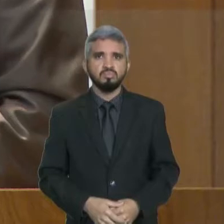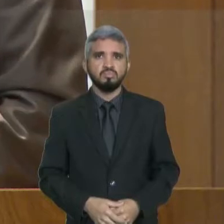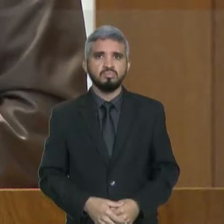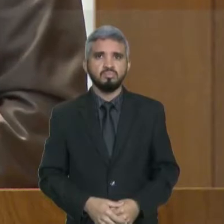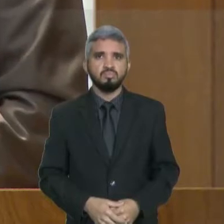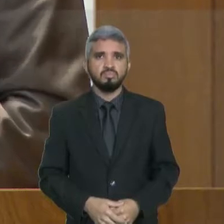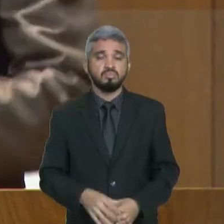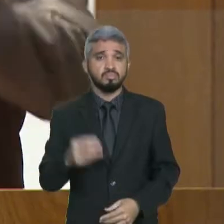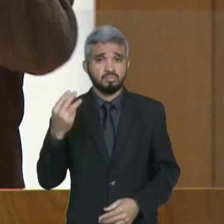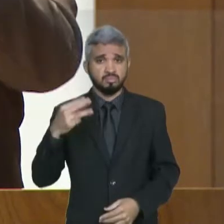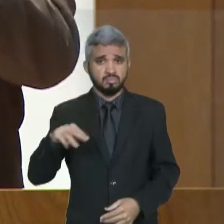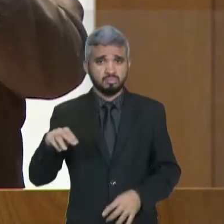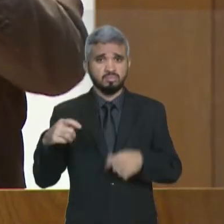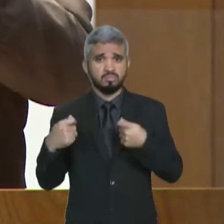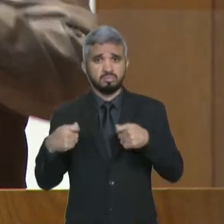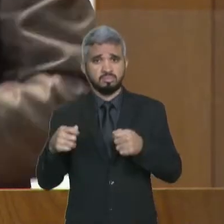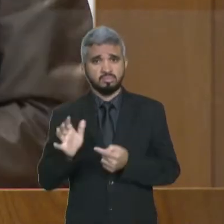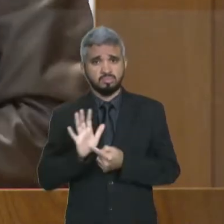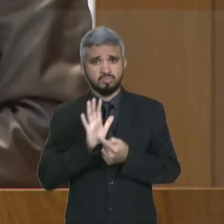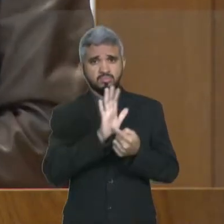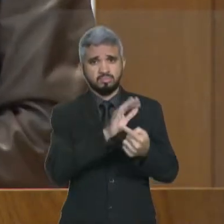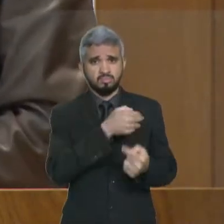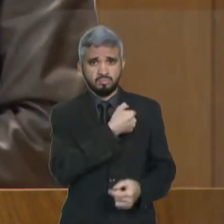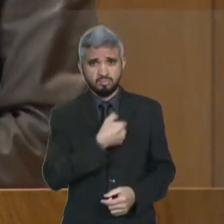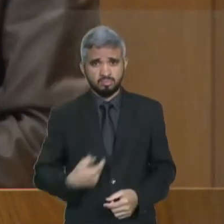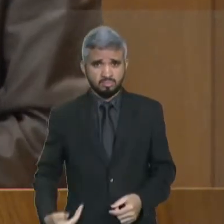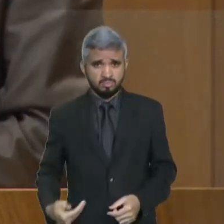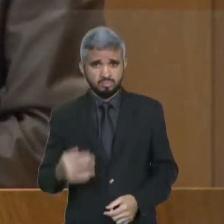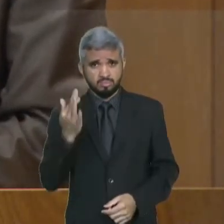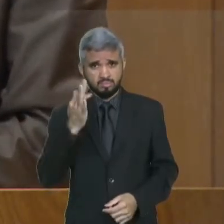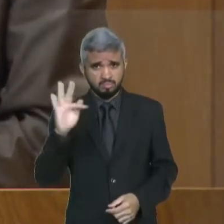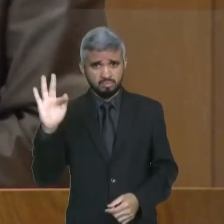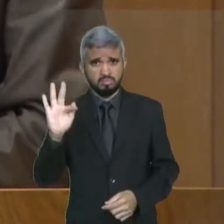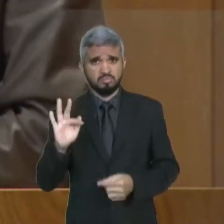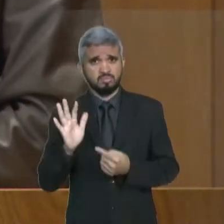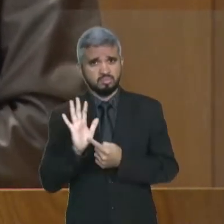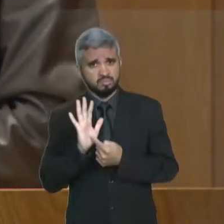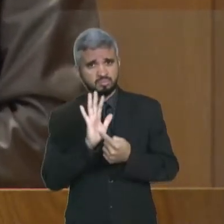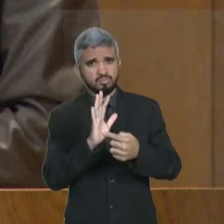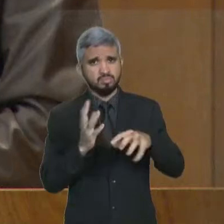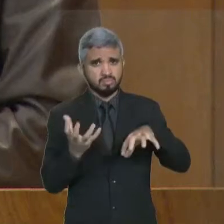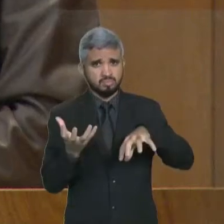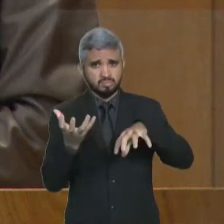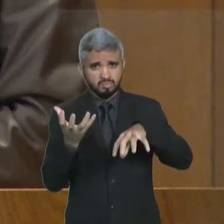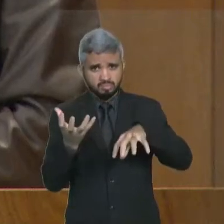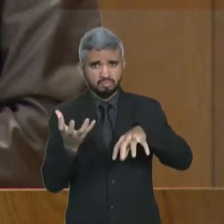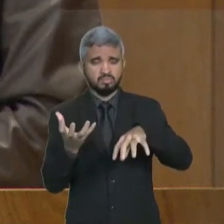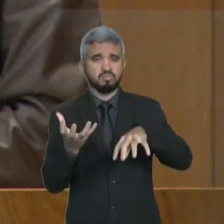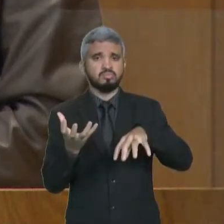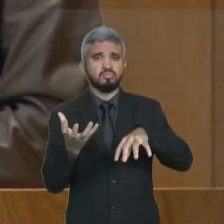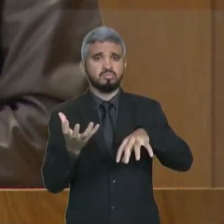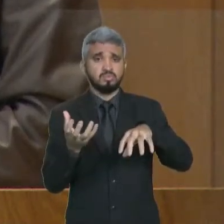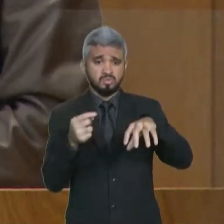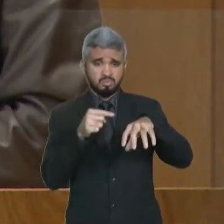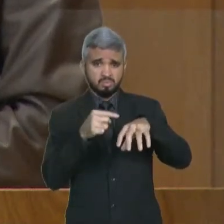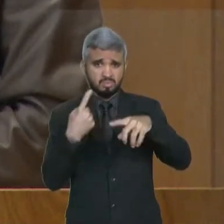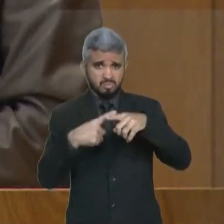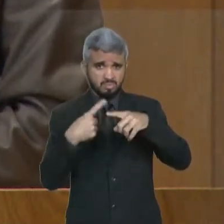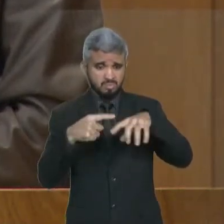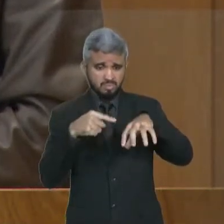ao governo federal e ao congresso nacional que tem sido conivente com os desmandos que o país vive